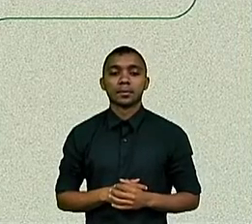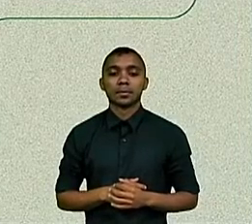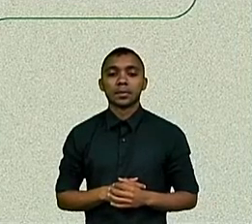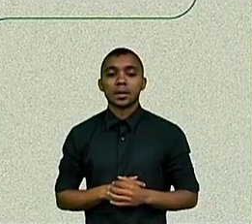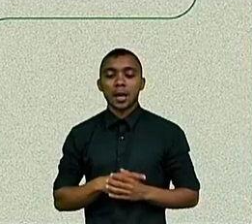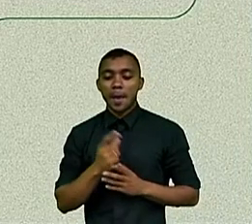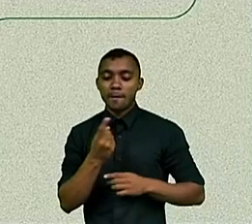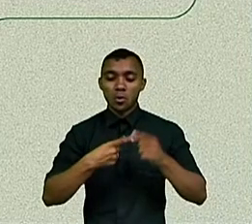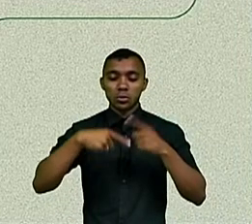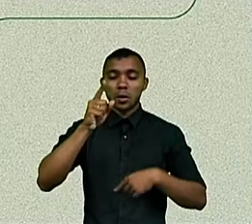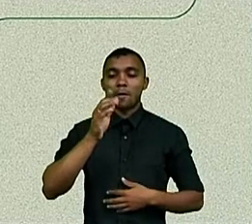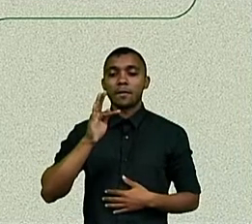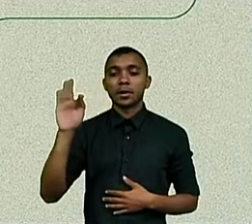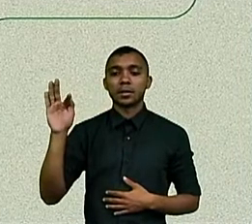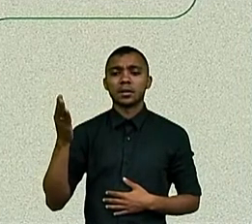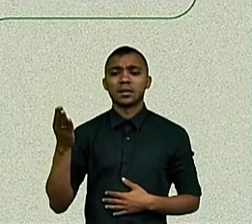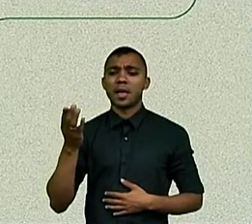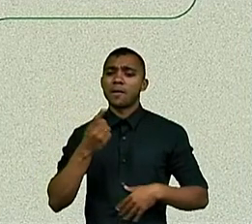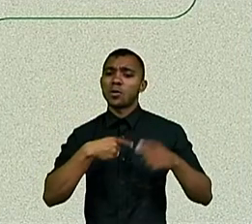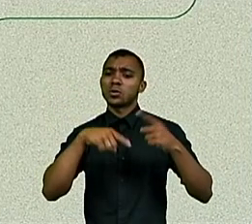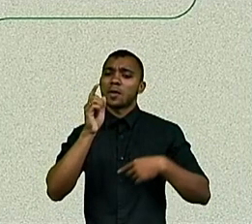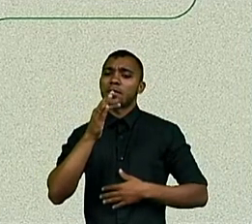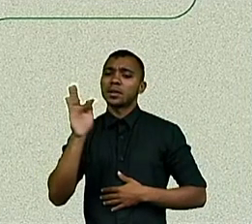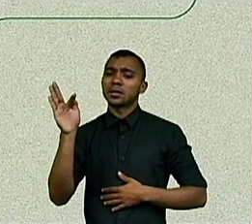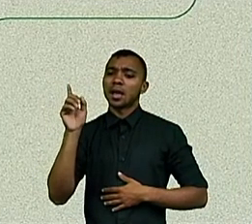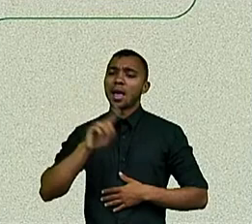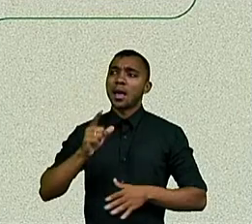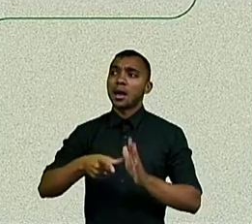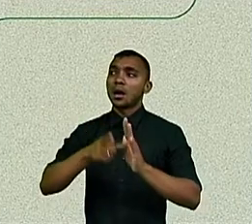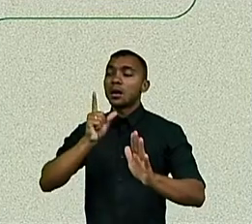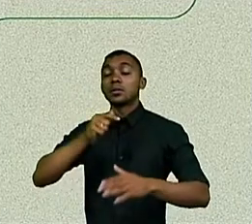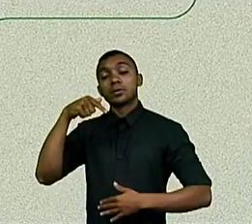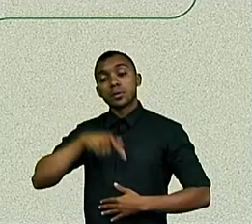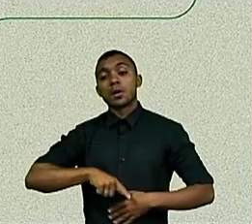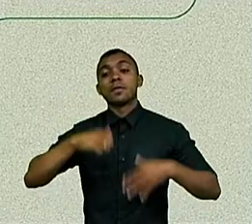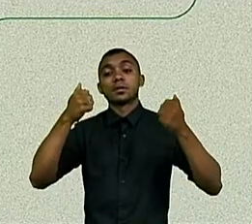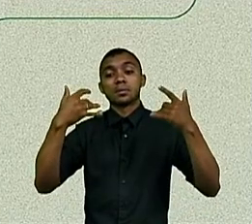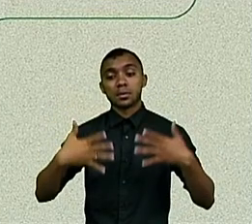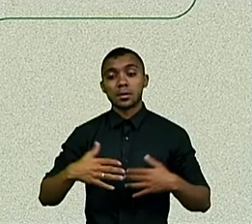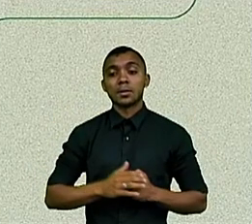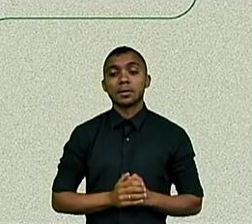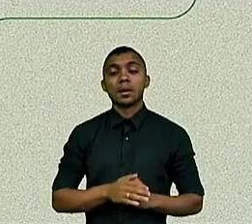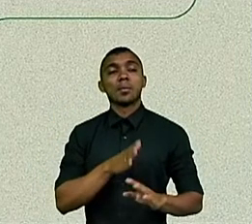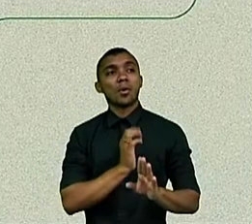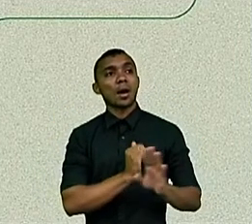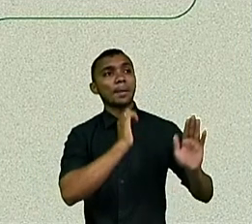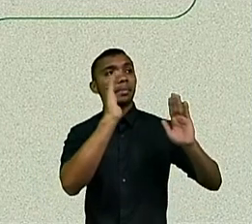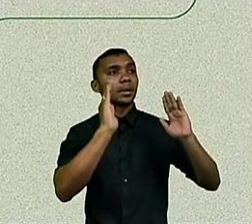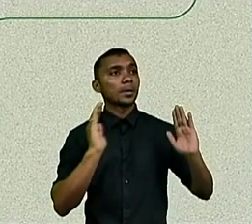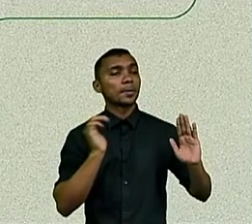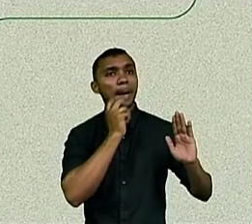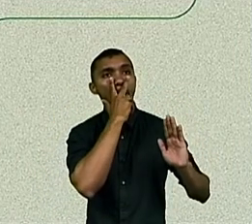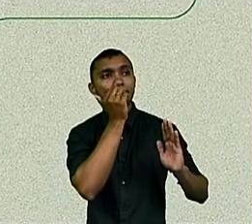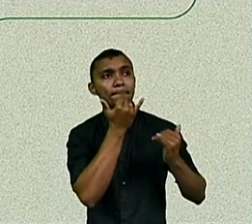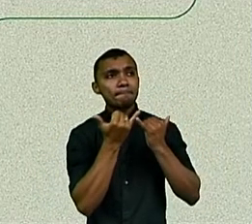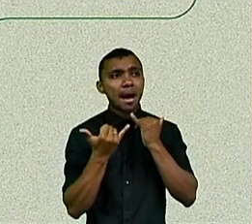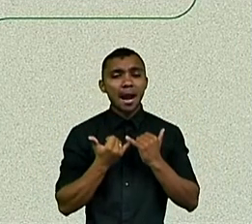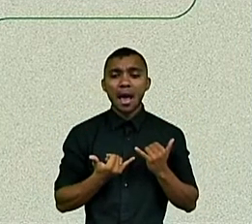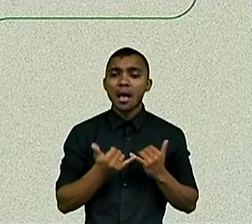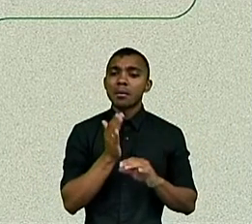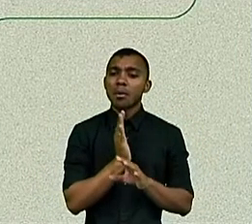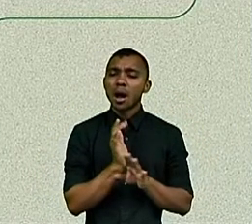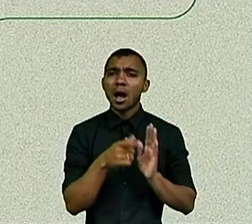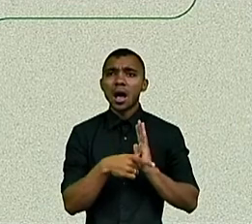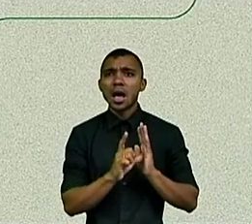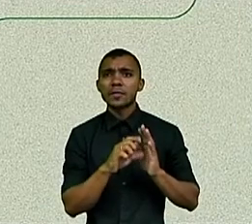Francesa Revolução Francesa e anterior e volto a falar elas são da mesma época foram motivadas por mudança de postura mas